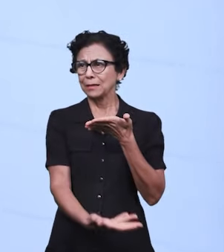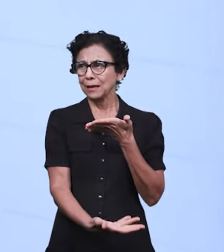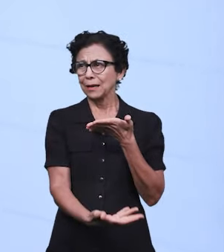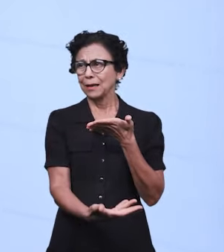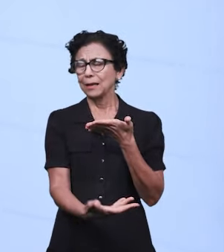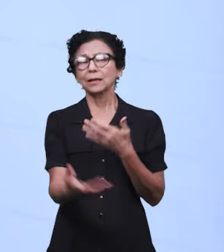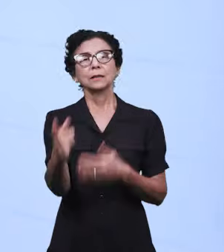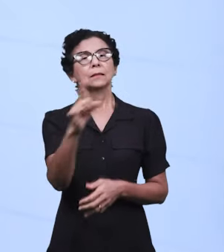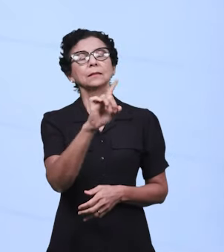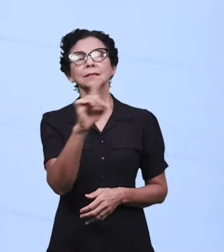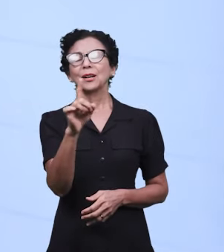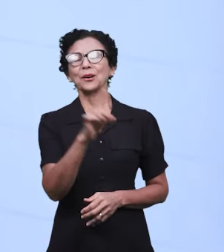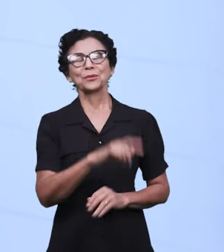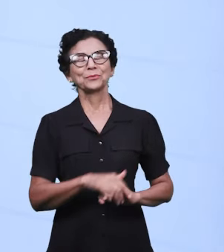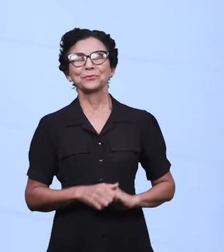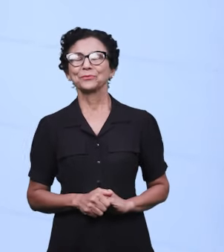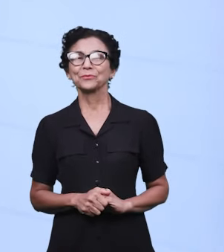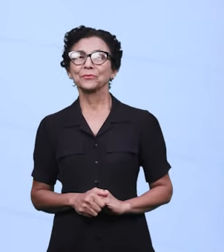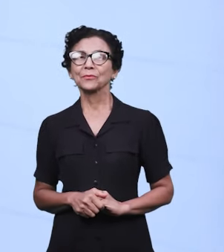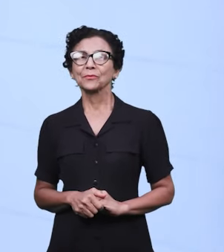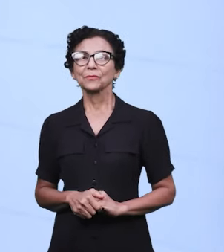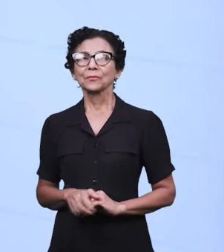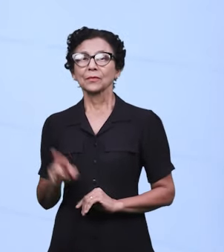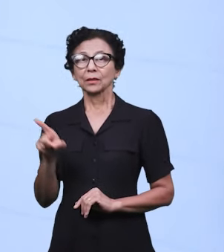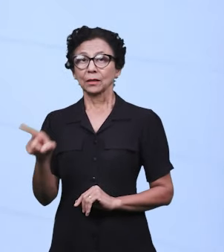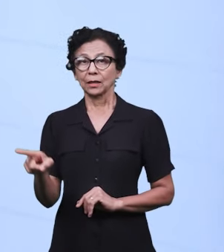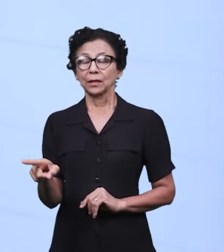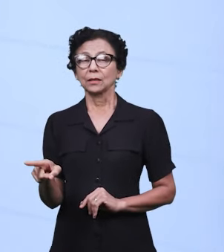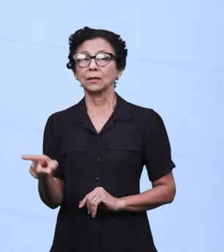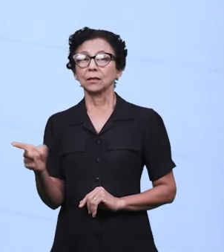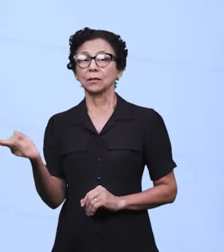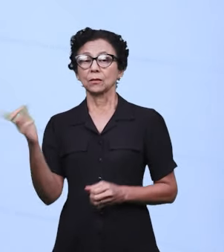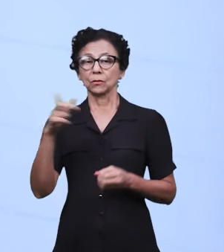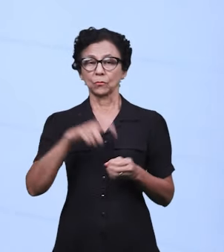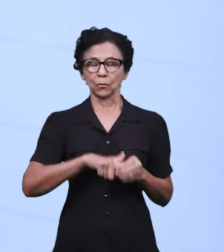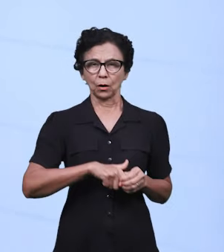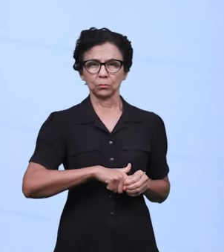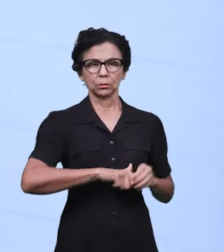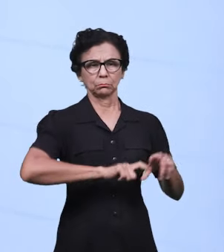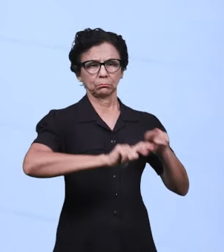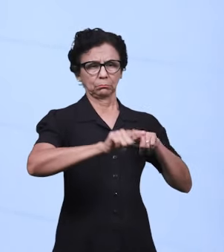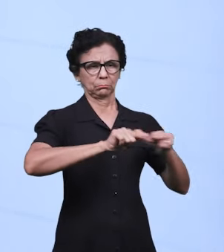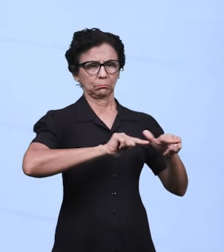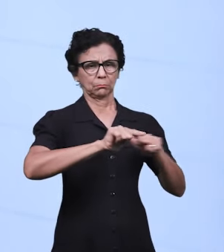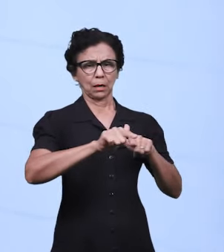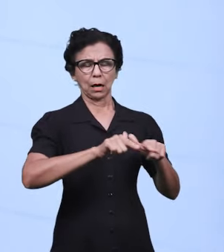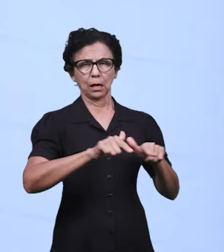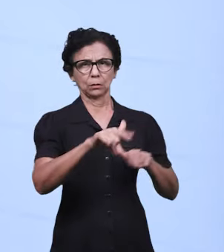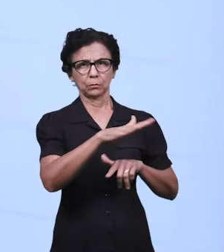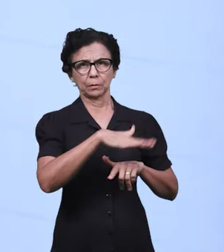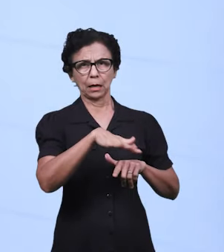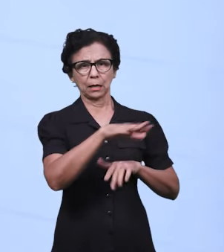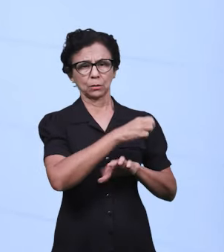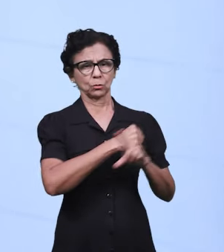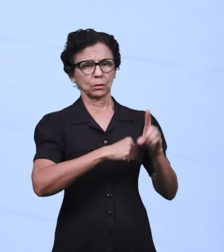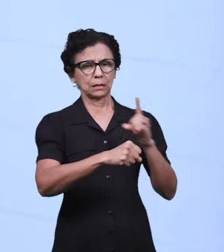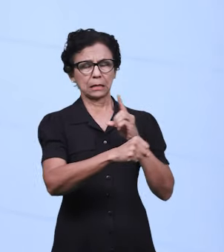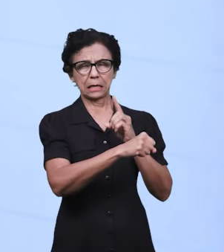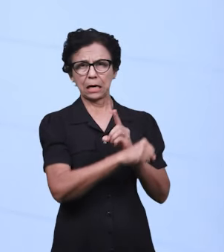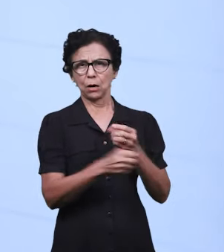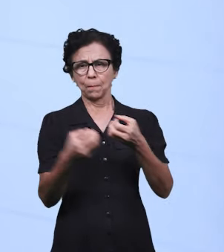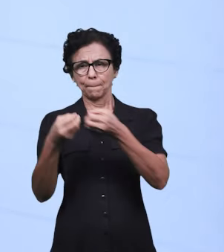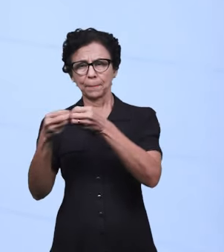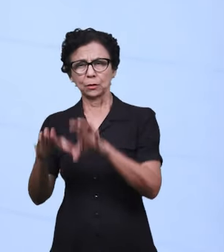Não. Quando o idoso que é aposentado, ele volta para o mercado de trabalho, não tem nenhum prejuízo para a